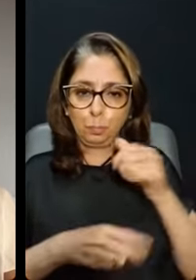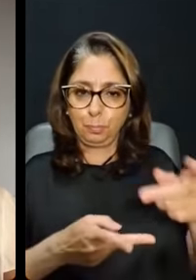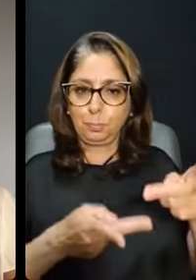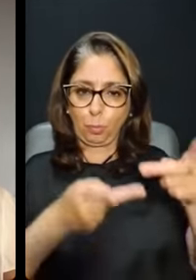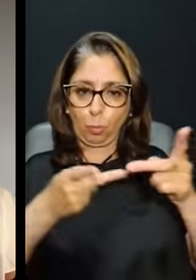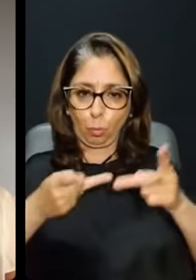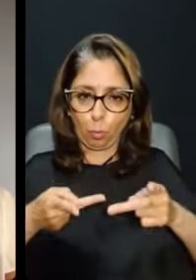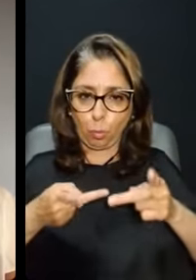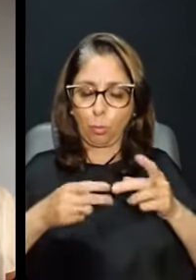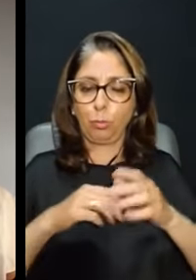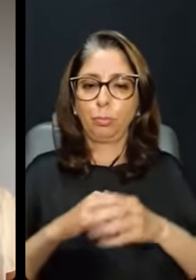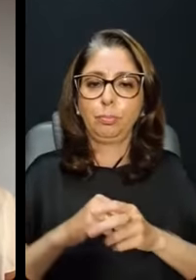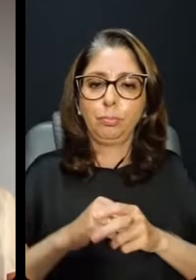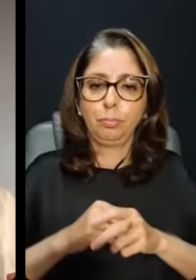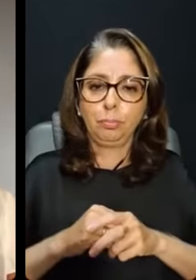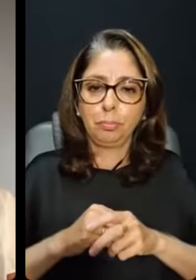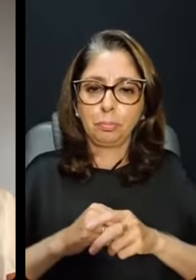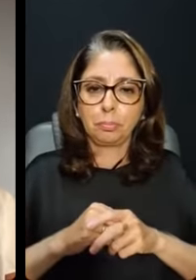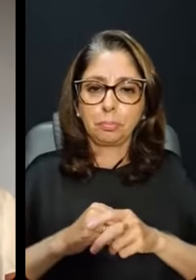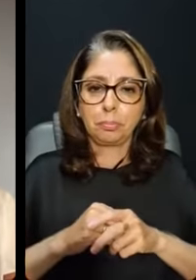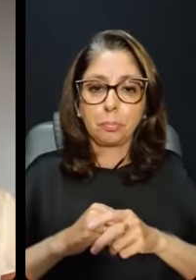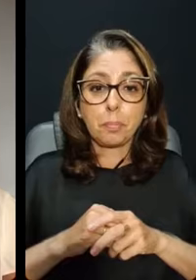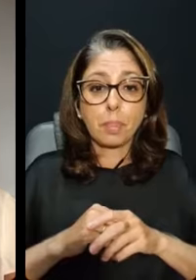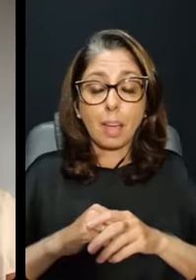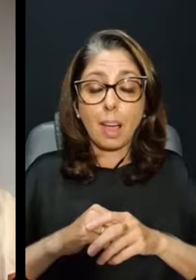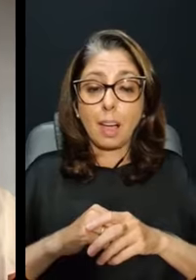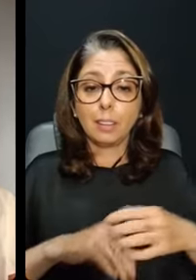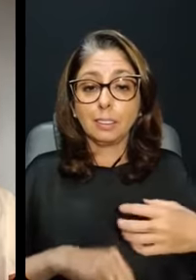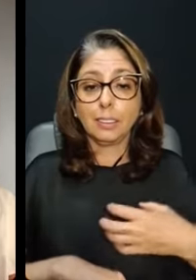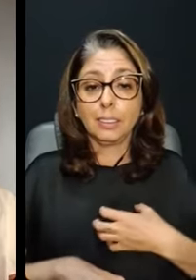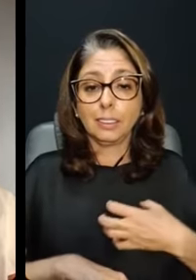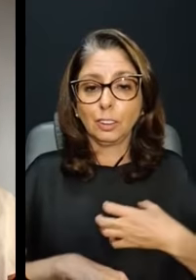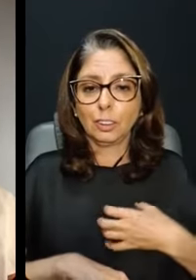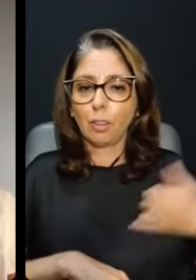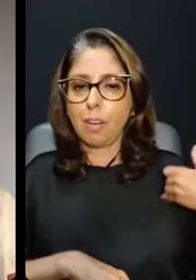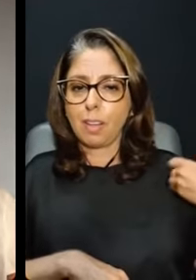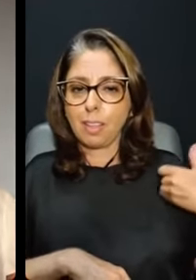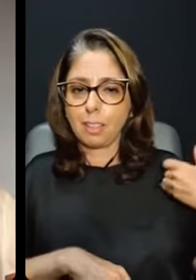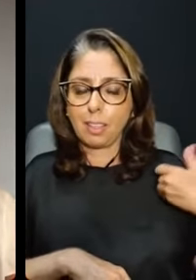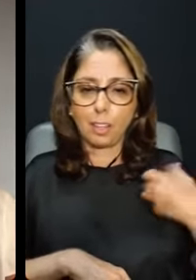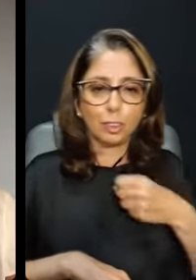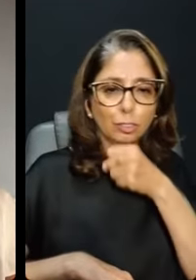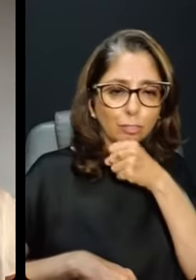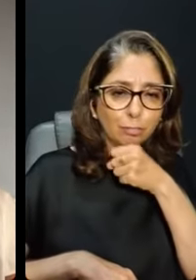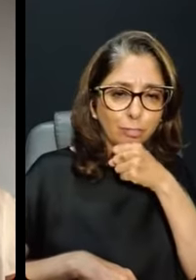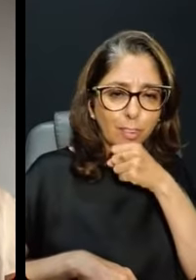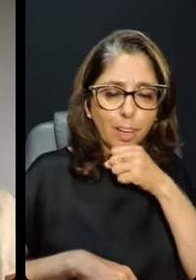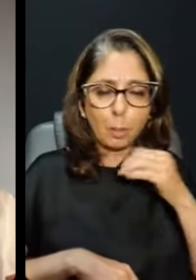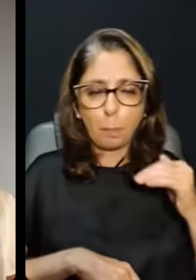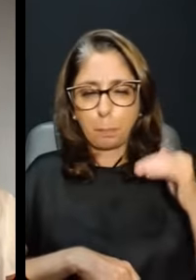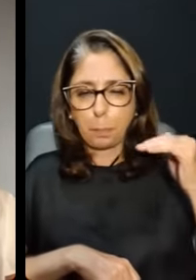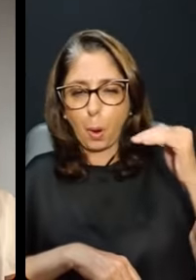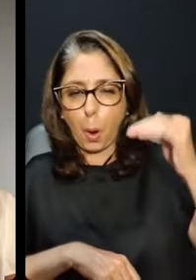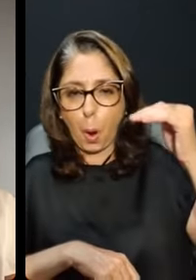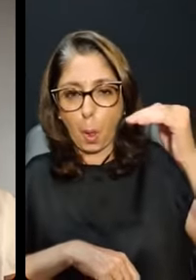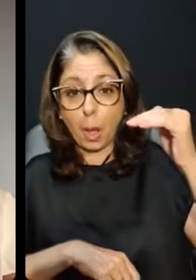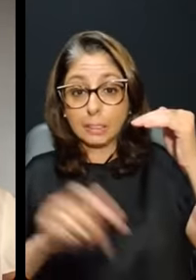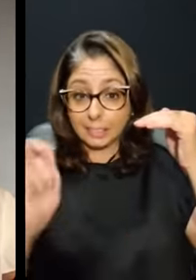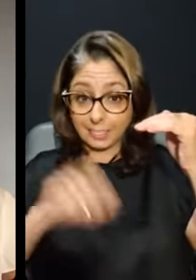que vai falar sobre a parte do envelhecimento, então envelhecimento e felicidade. Tem outra que vai falar sobre